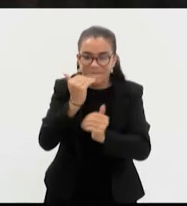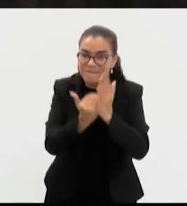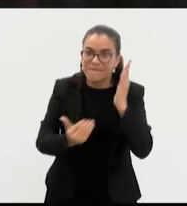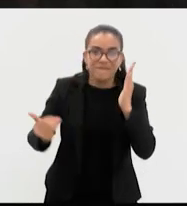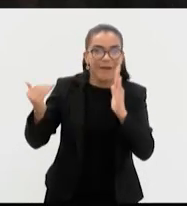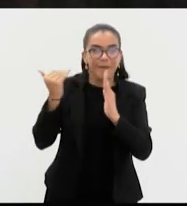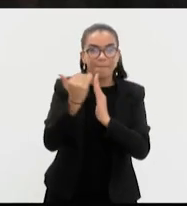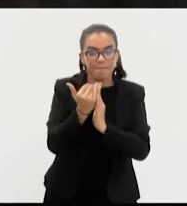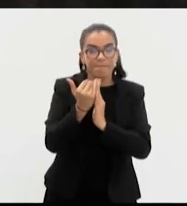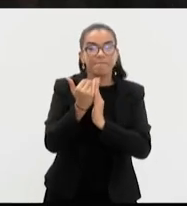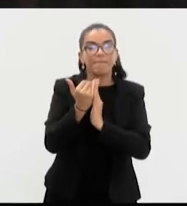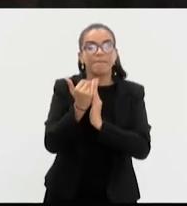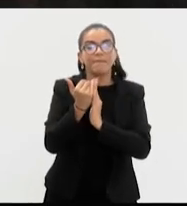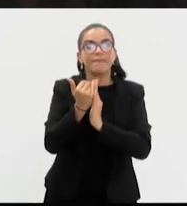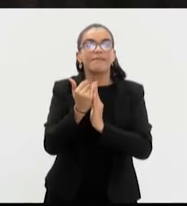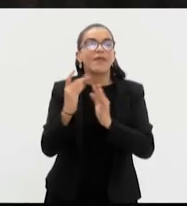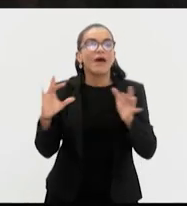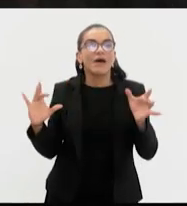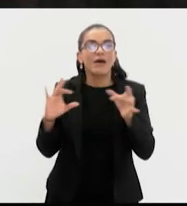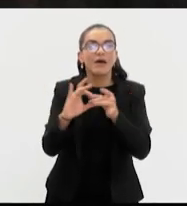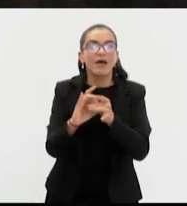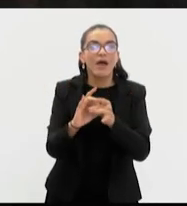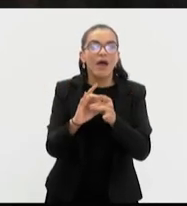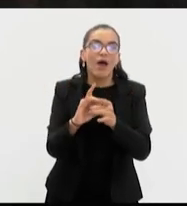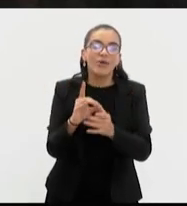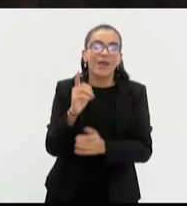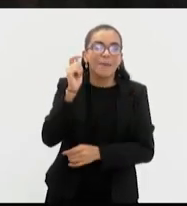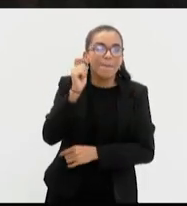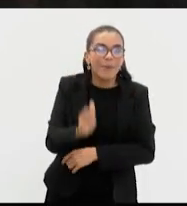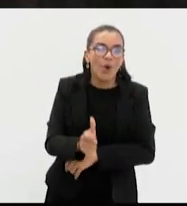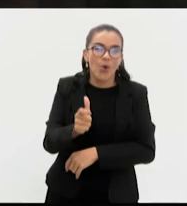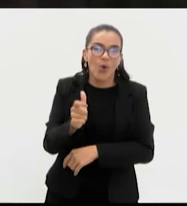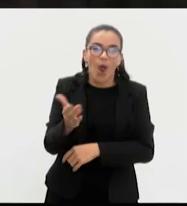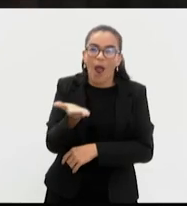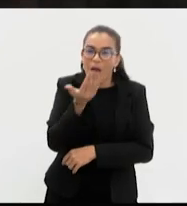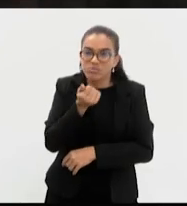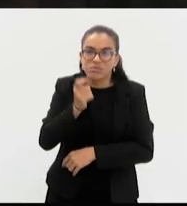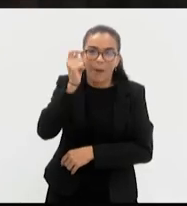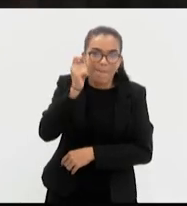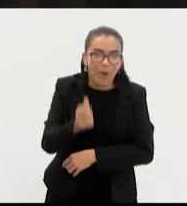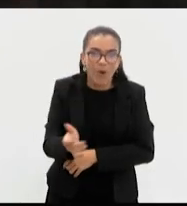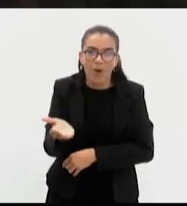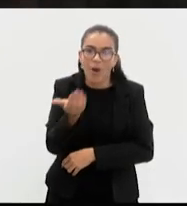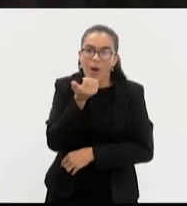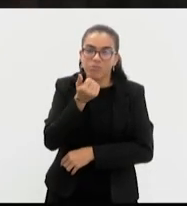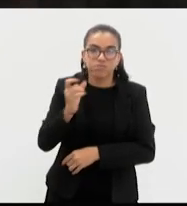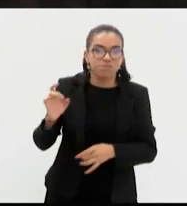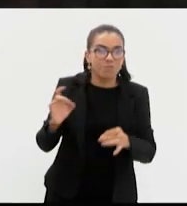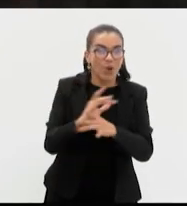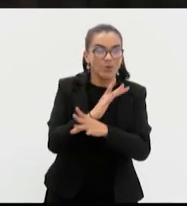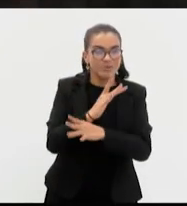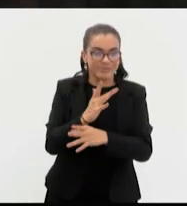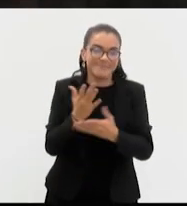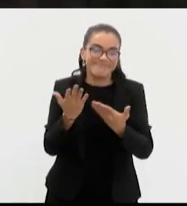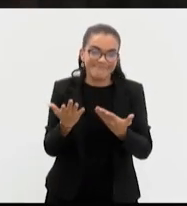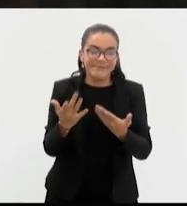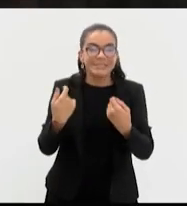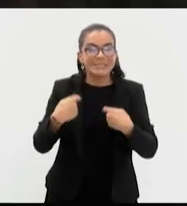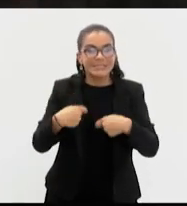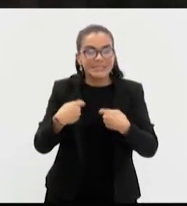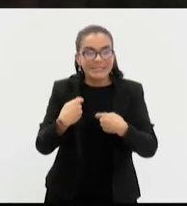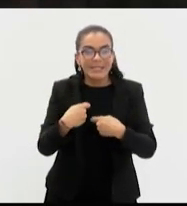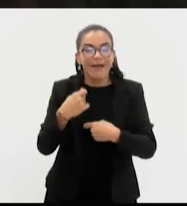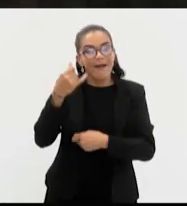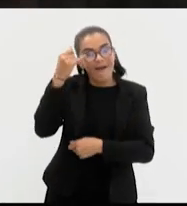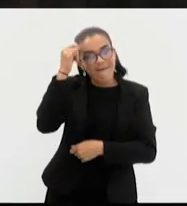exagerado está atrelado à praticidade praticidade da vida né mas devemos dentro do possível